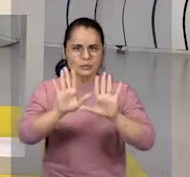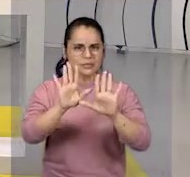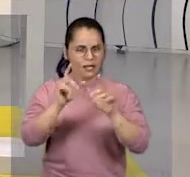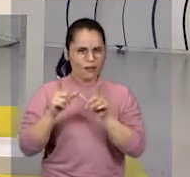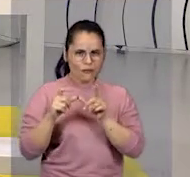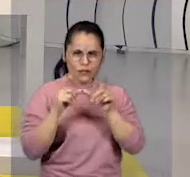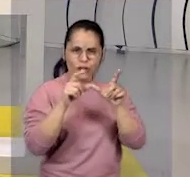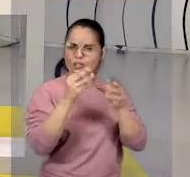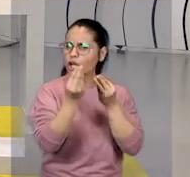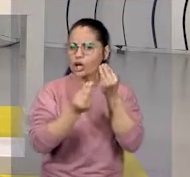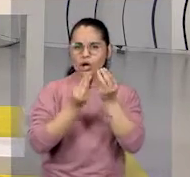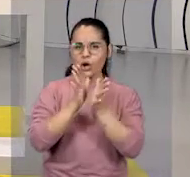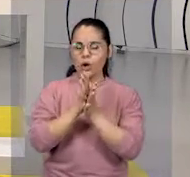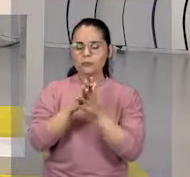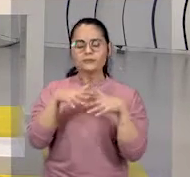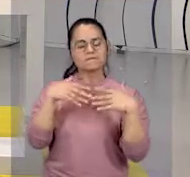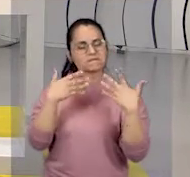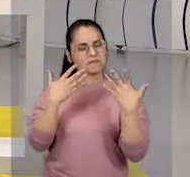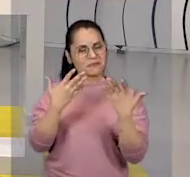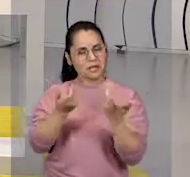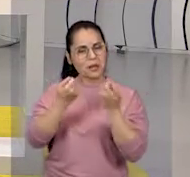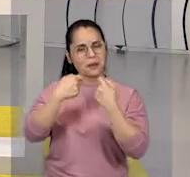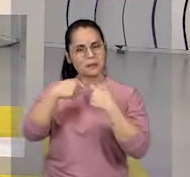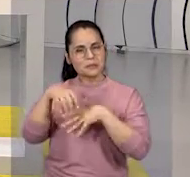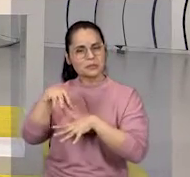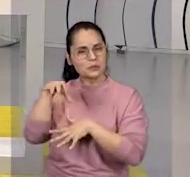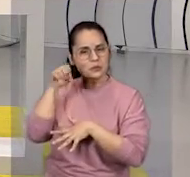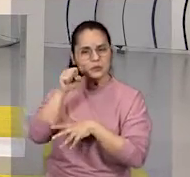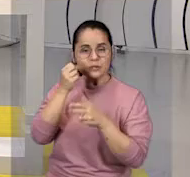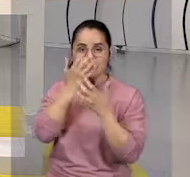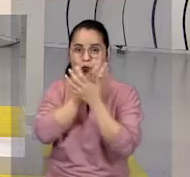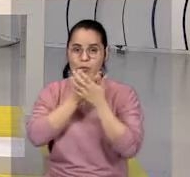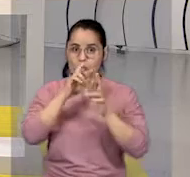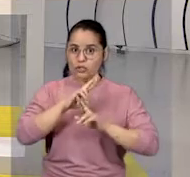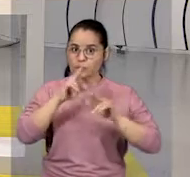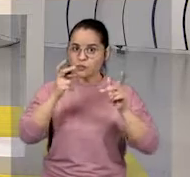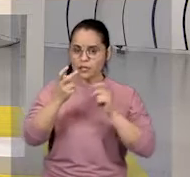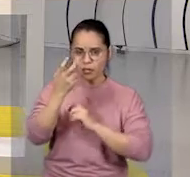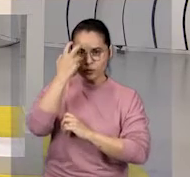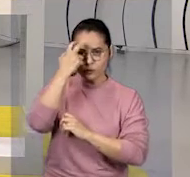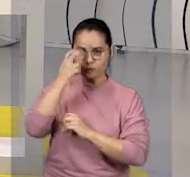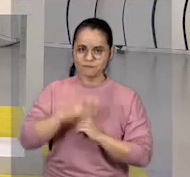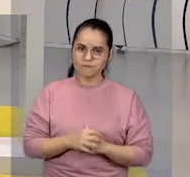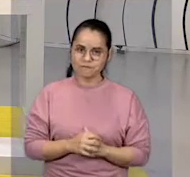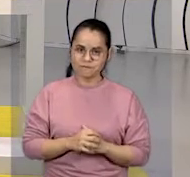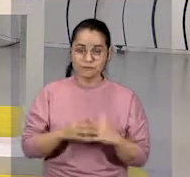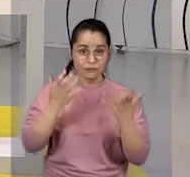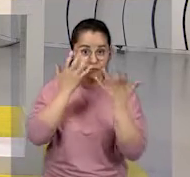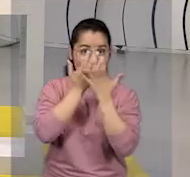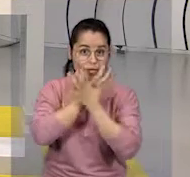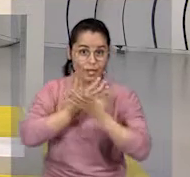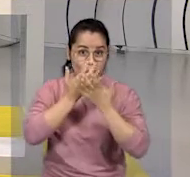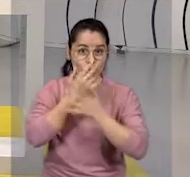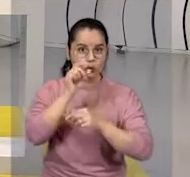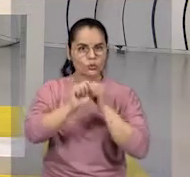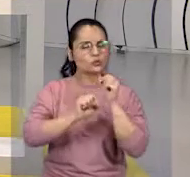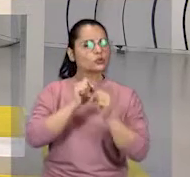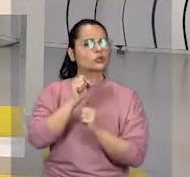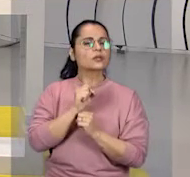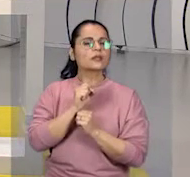viajar? Ouça músicas de diferentes culturas. A música,